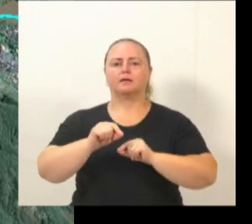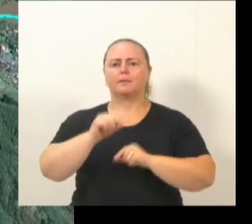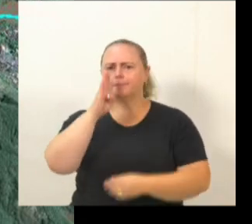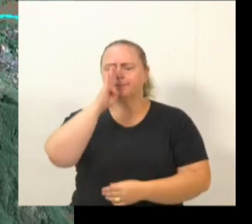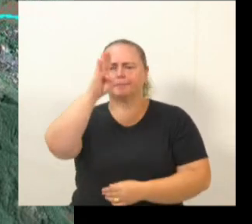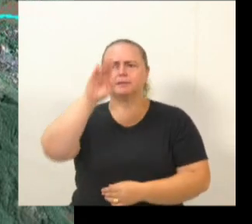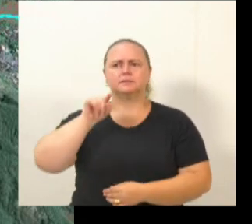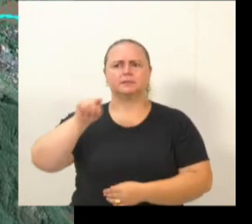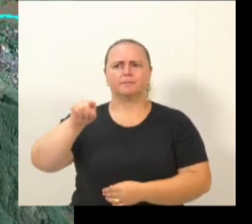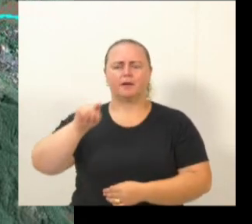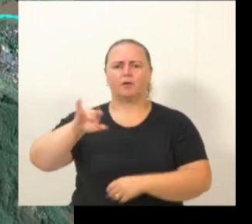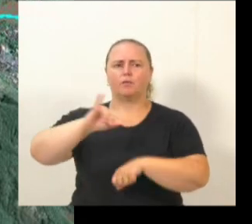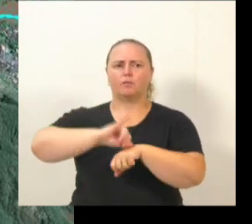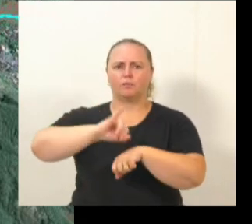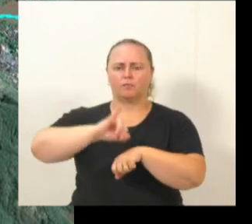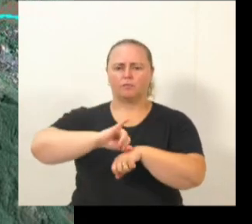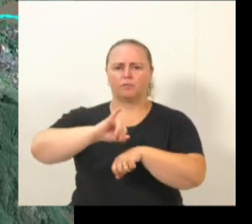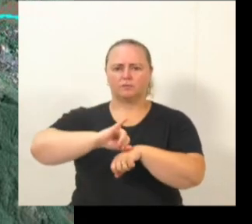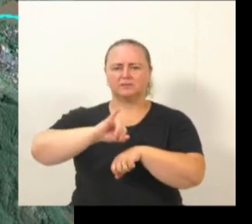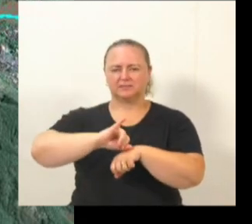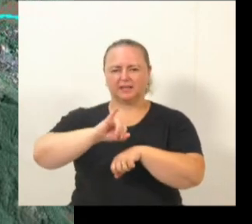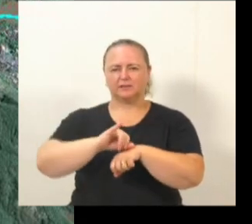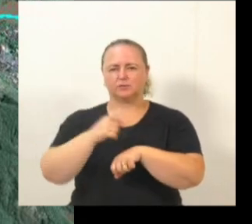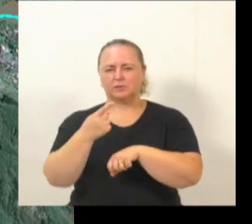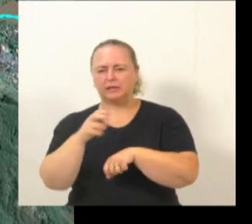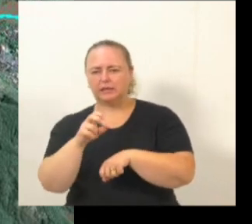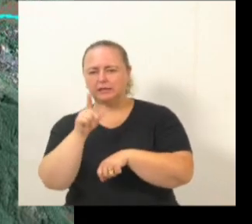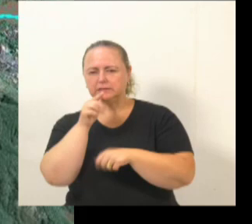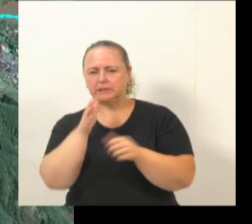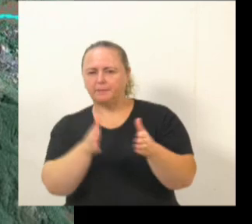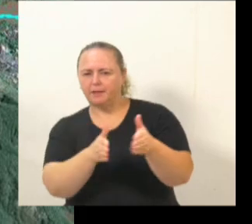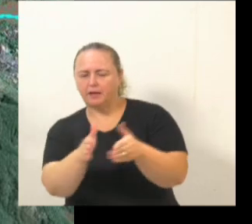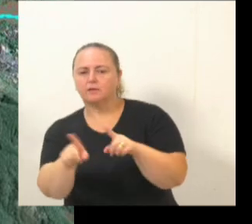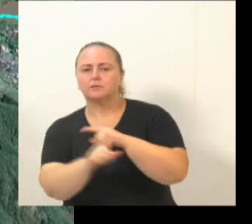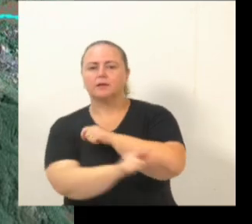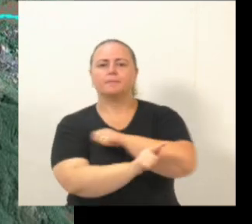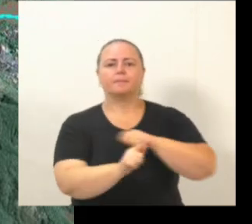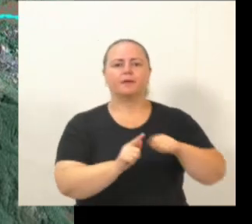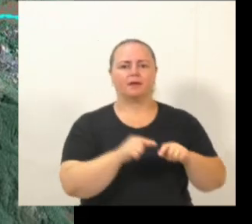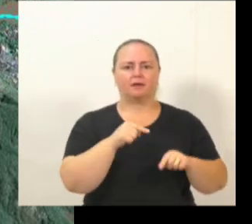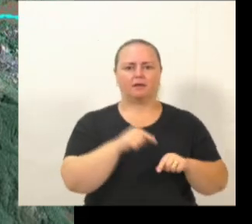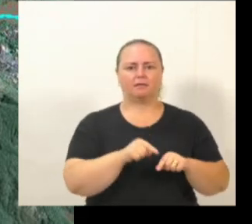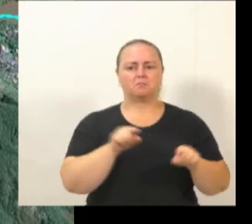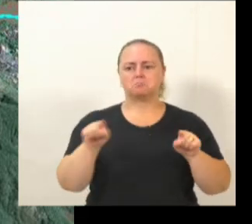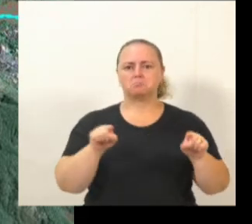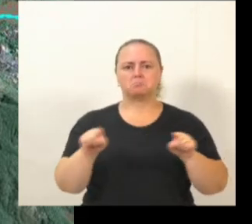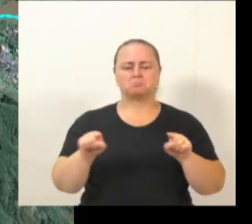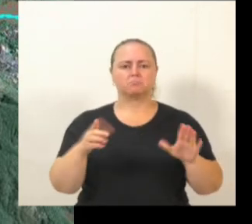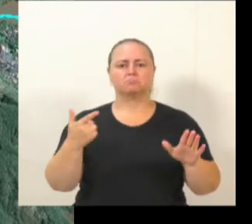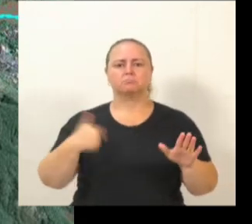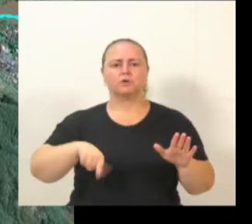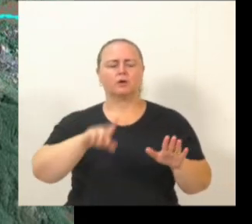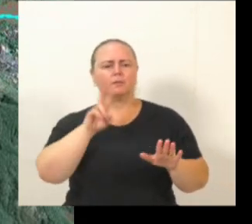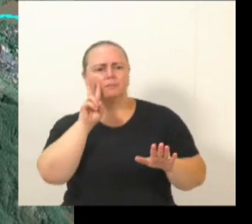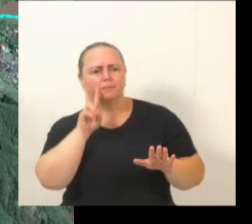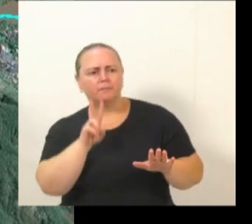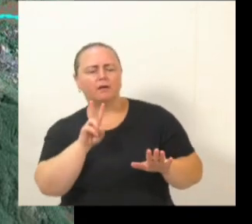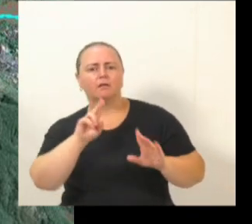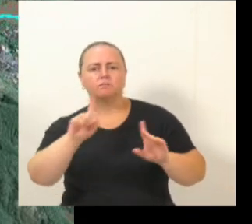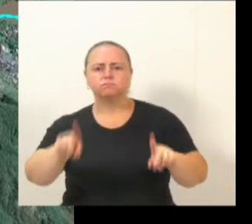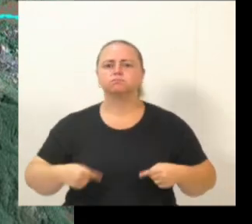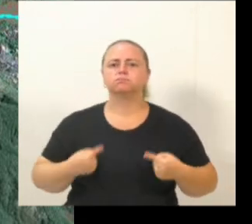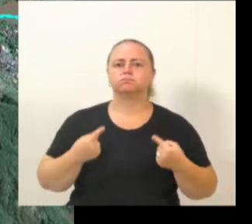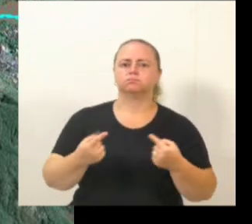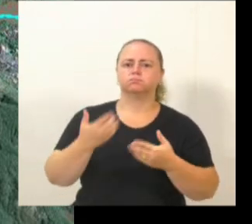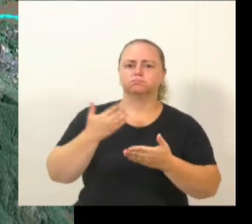Beira-Rio e a região do Garcia e aquela pequena estação. Esse foi o cenário que a gente encarou como desafio no início para construir,